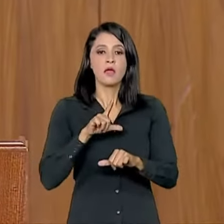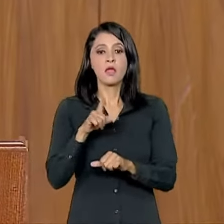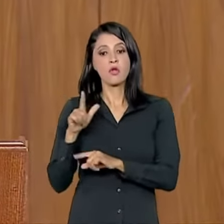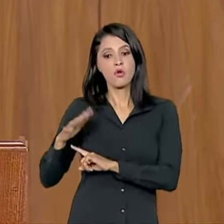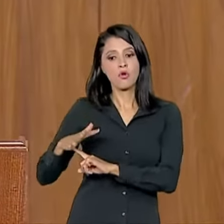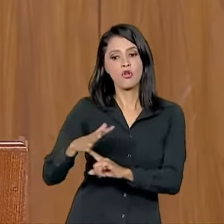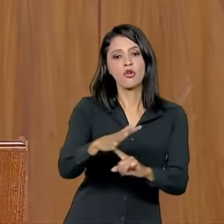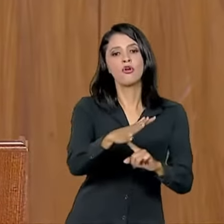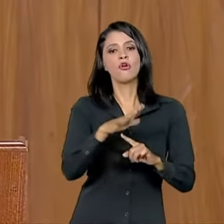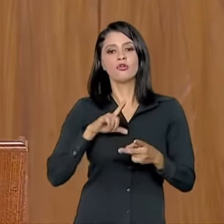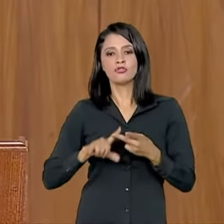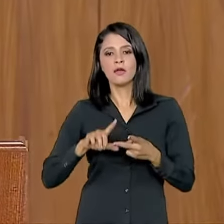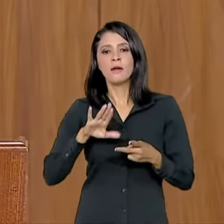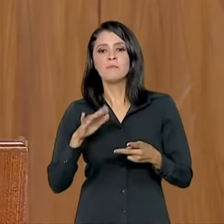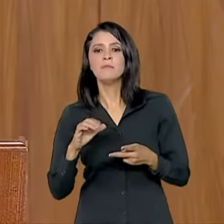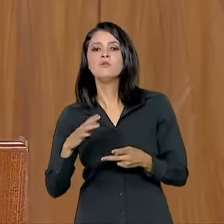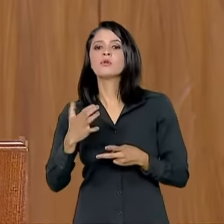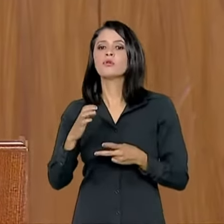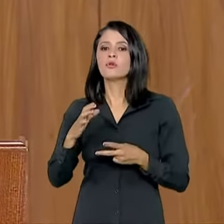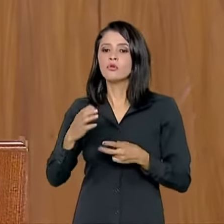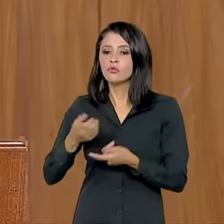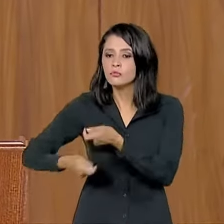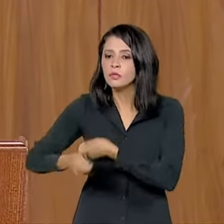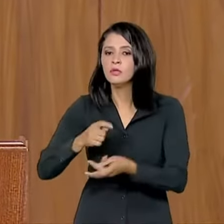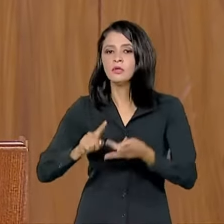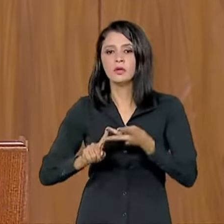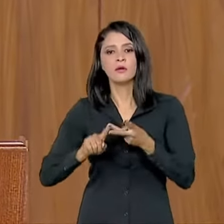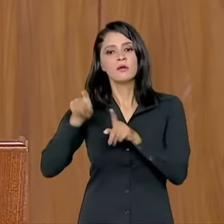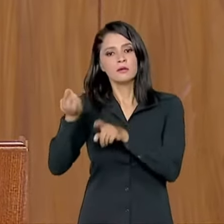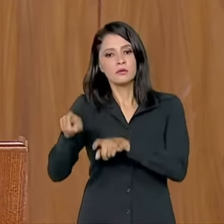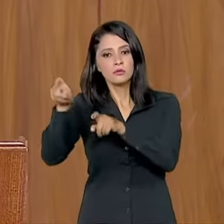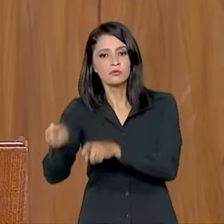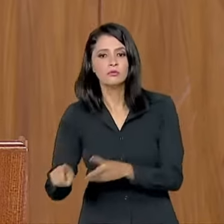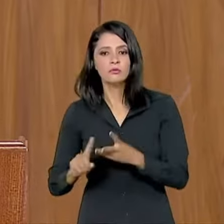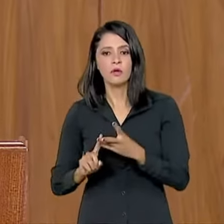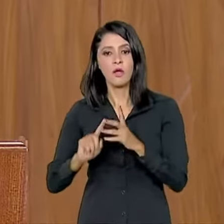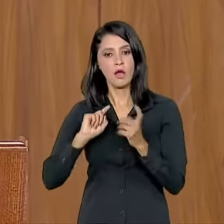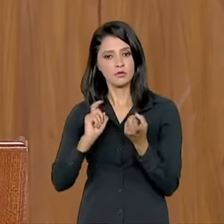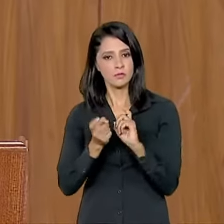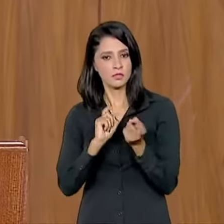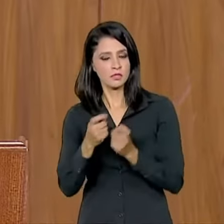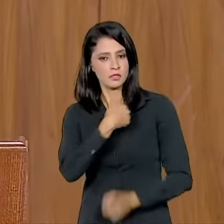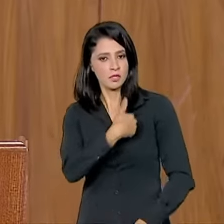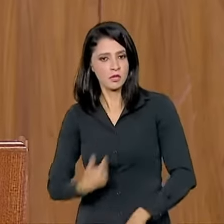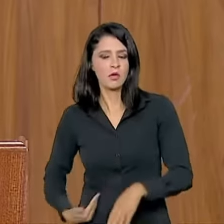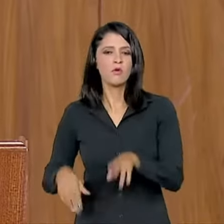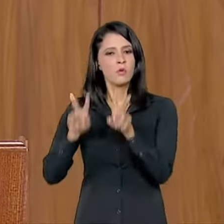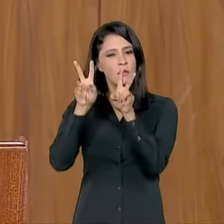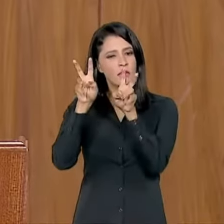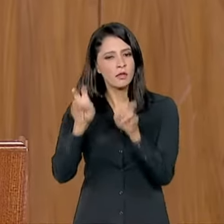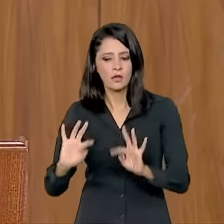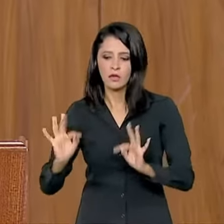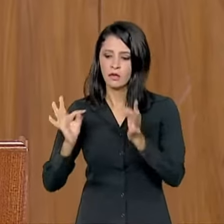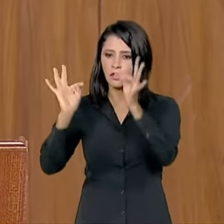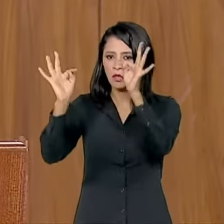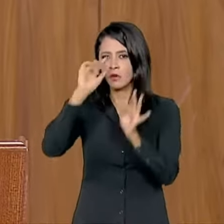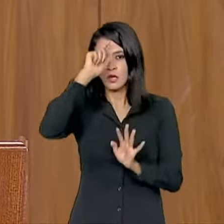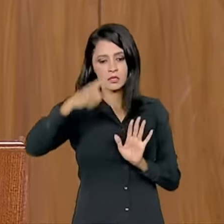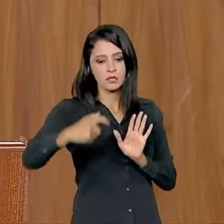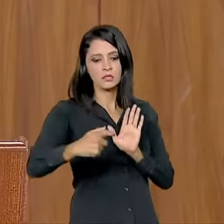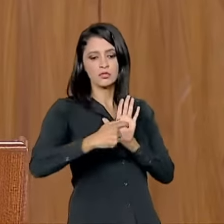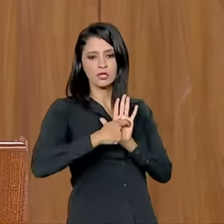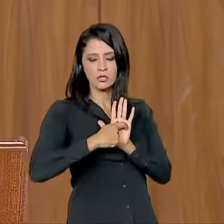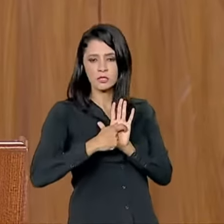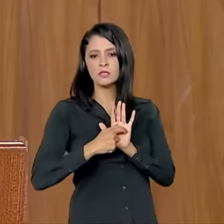energética, bioeconomia, agricultura, administração pública, temas digitais, inteligência